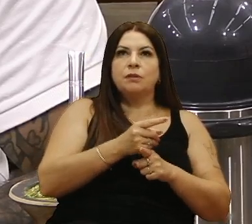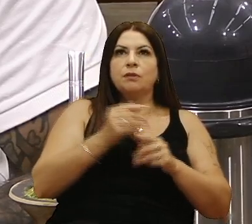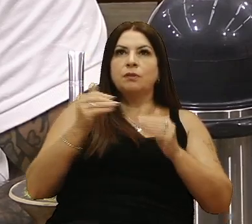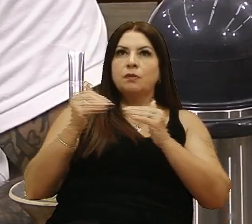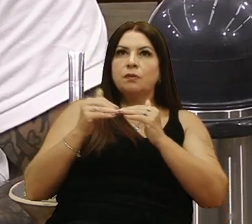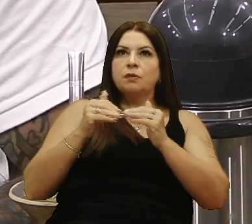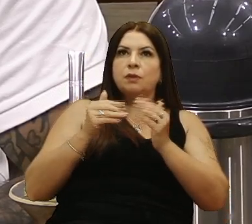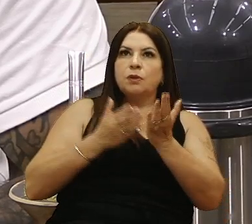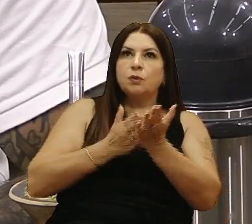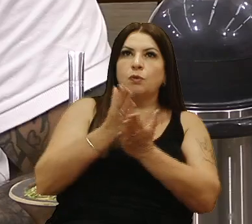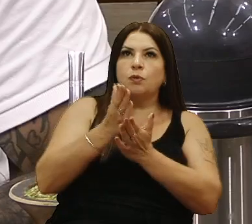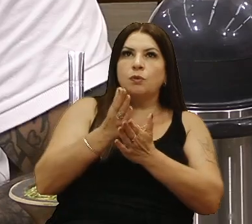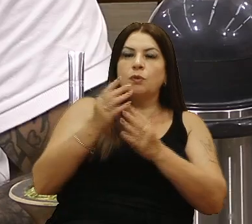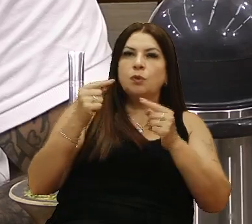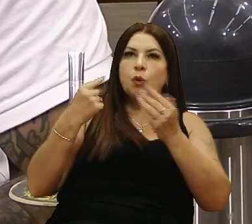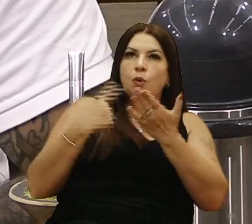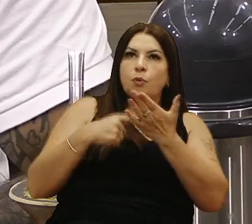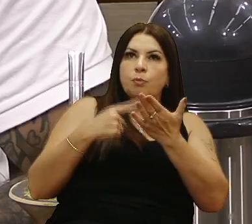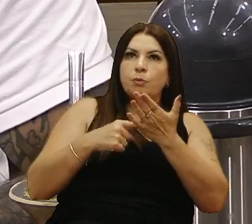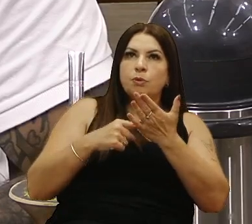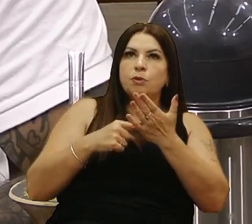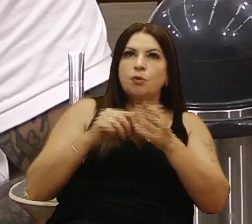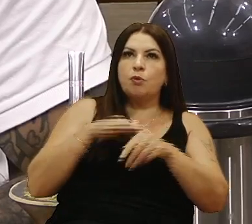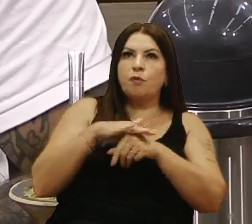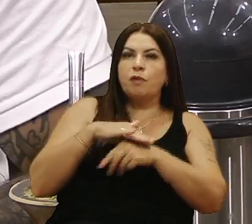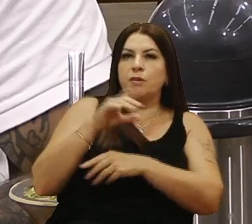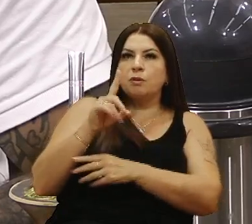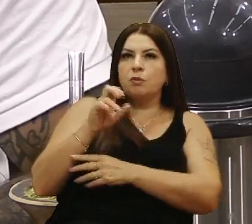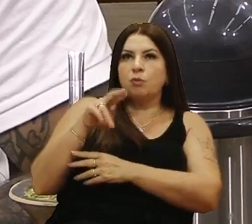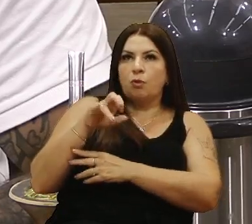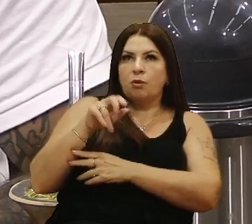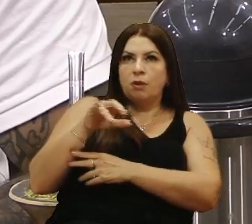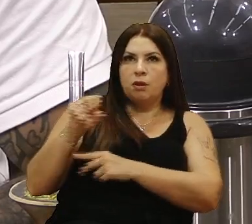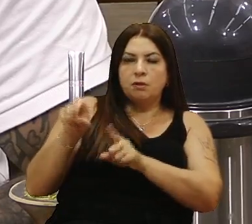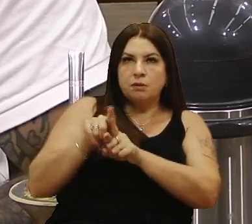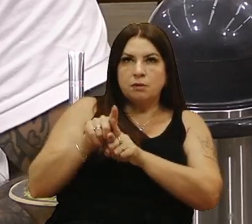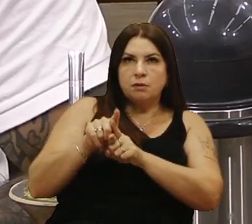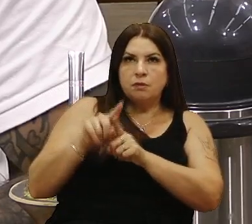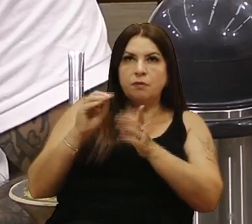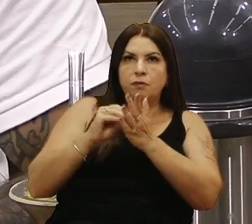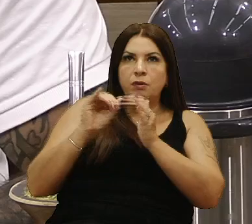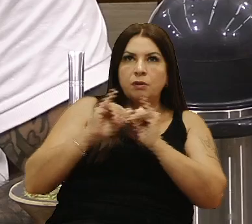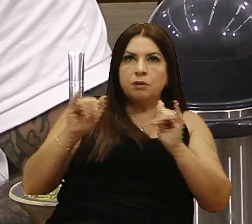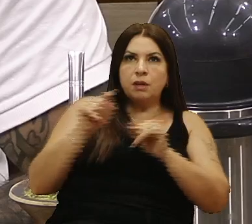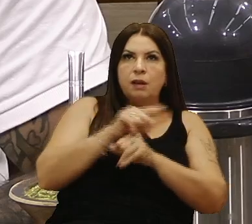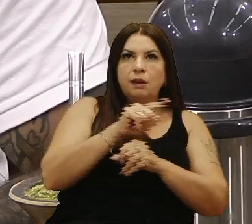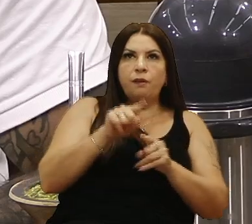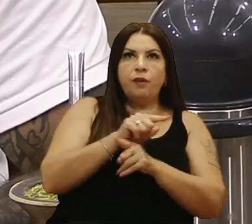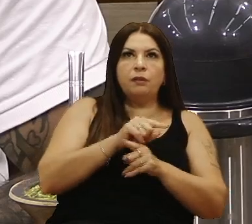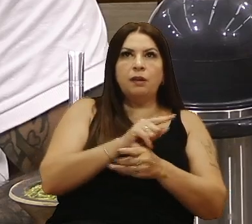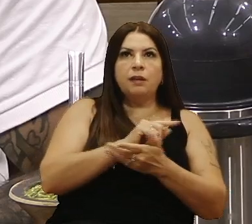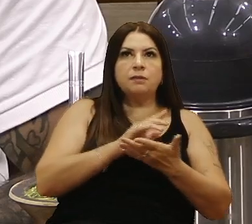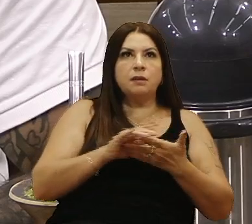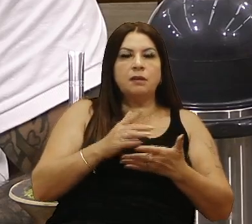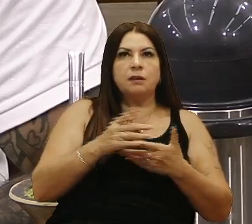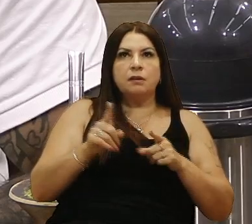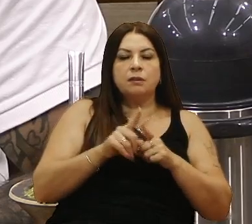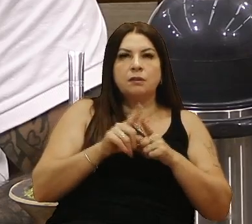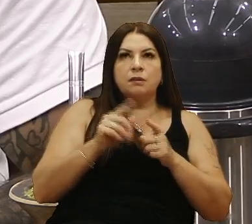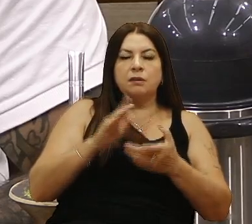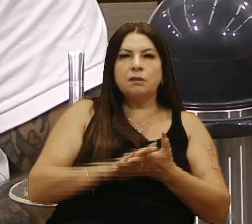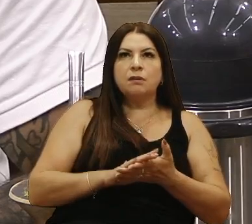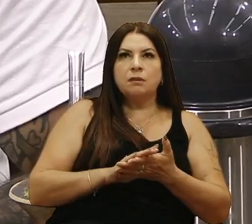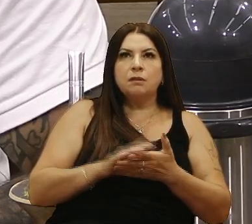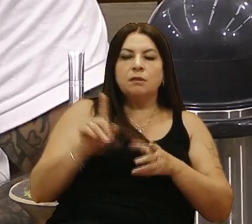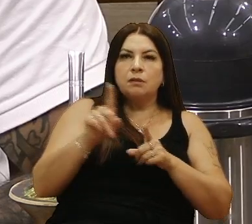que honrar o acordo. Fala com o Dornelles. Enfim, houve a desinformação onde veio acabar que ocorresse